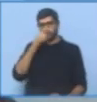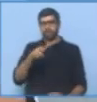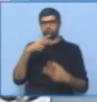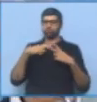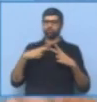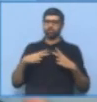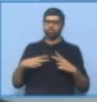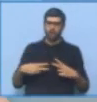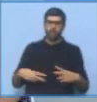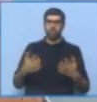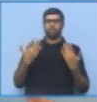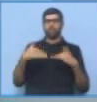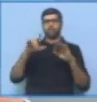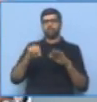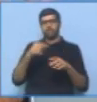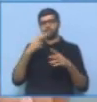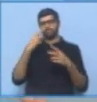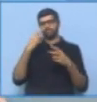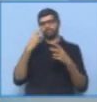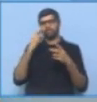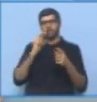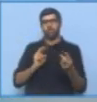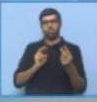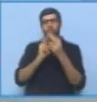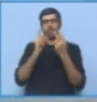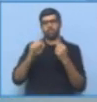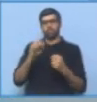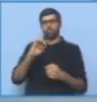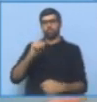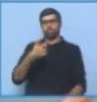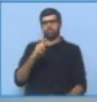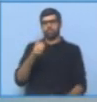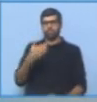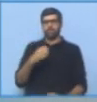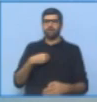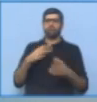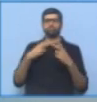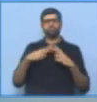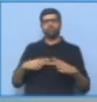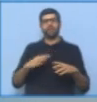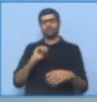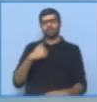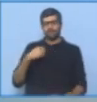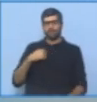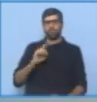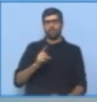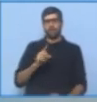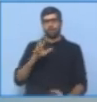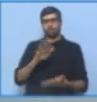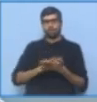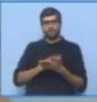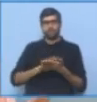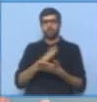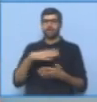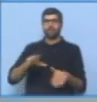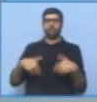descanso, mas também todo o sentido de encontro e, sobretudo, o sábado como também esta conjugação do sabático e do sábado. Então, no fundo, queremos